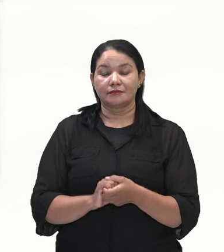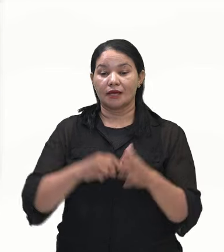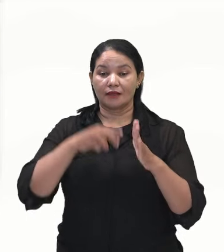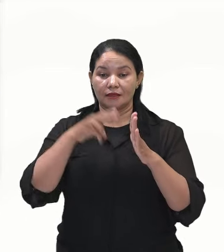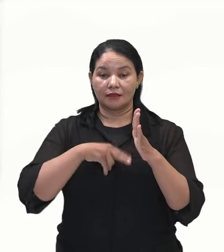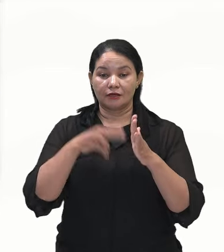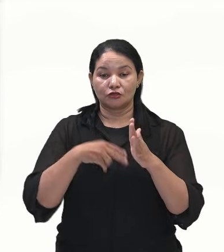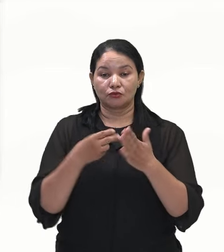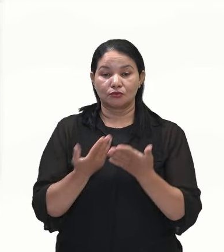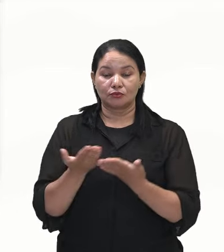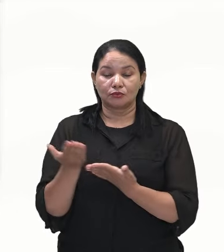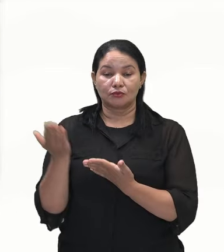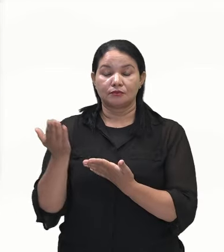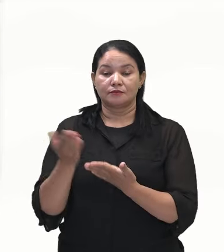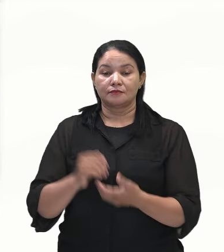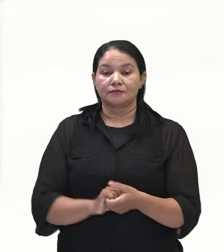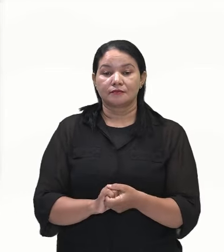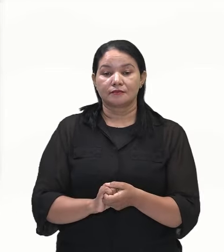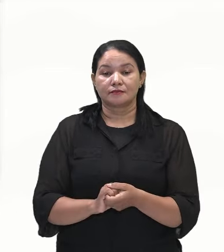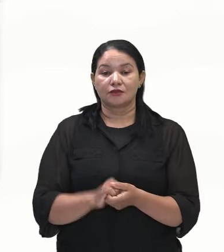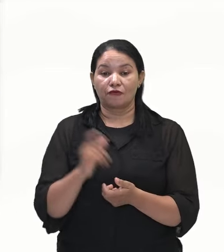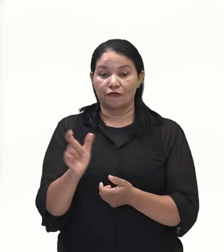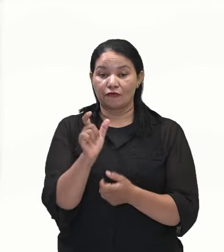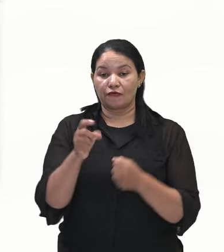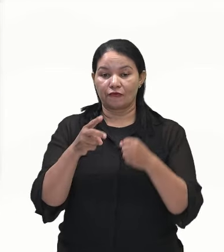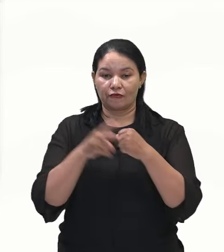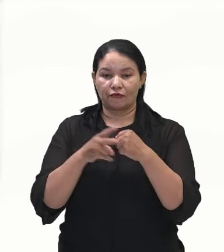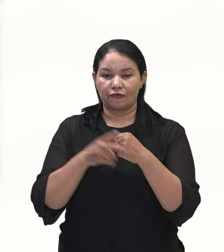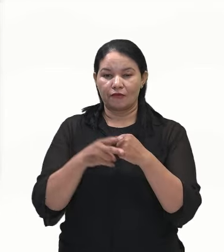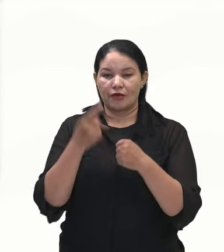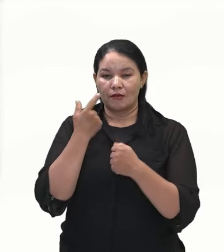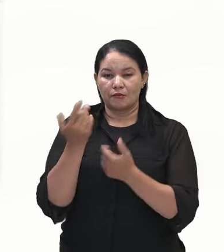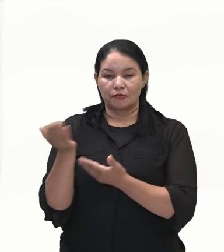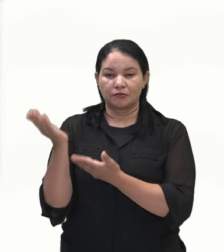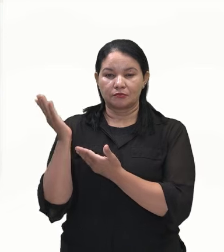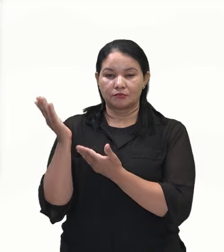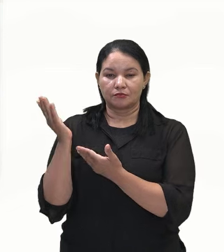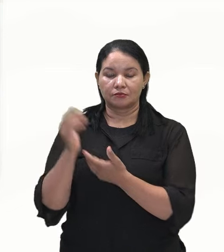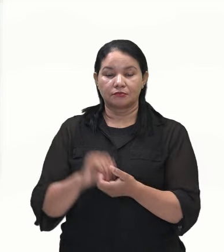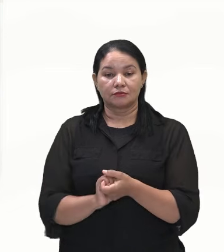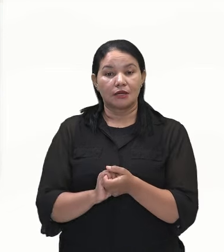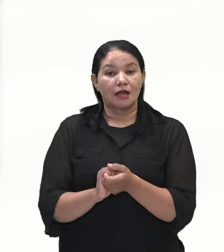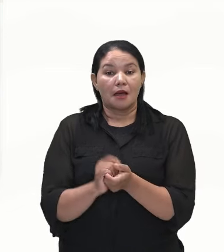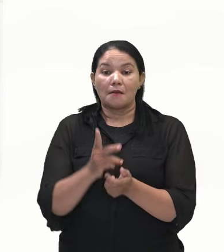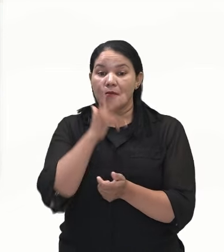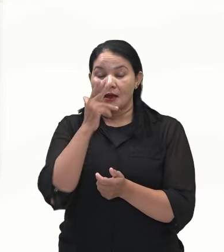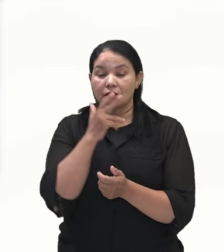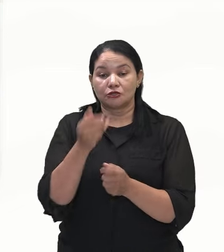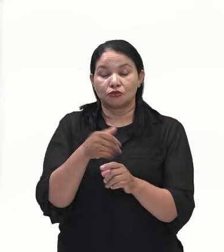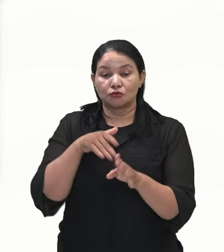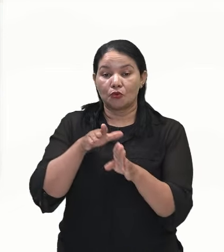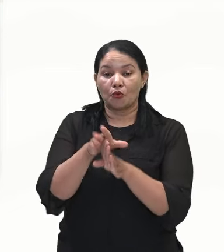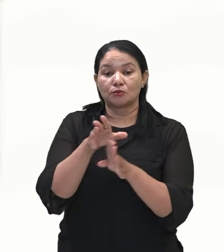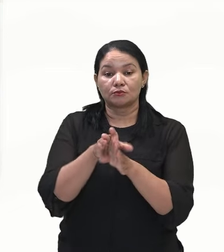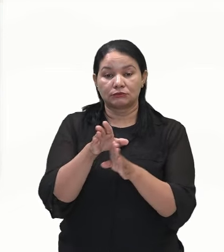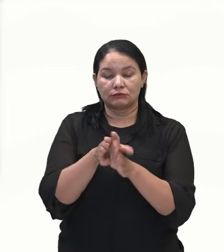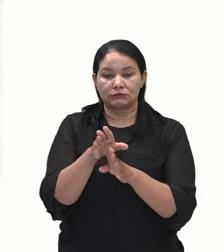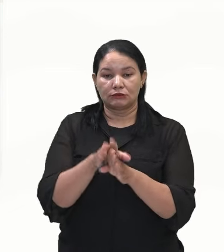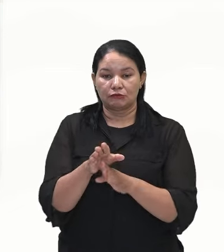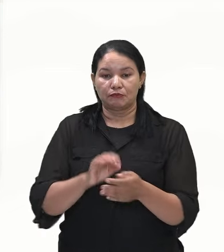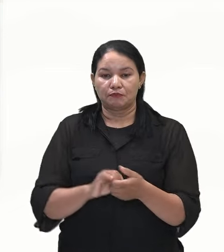try. Você deveria, olha o verbo modal should, que vai indicar um conselho. Ele sempre vai indicar um conselho. You